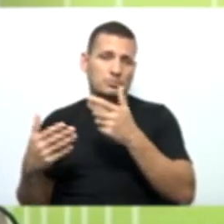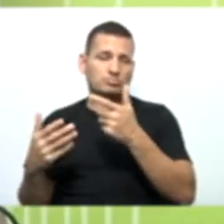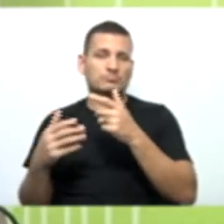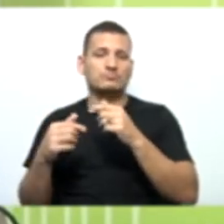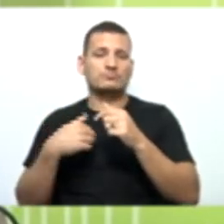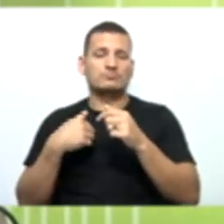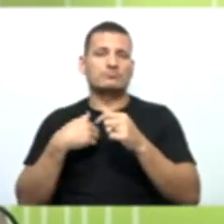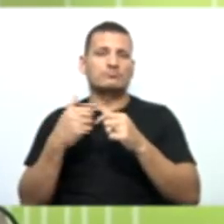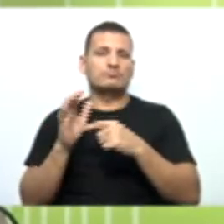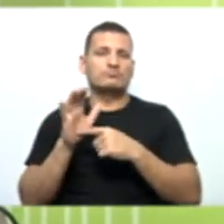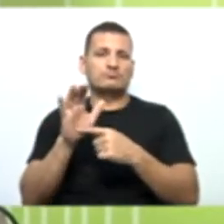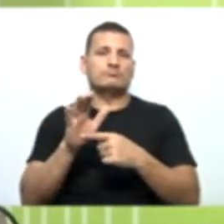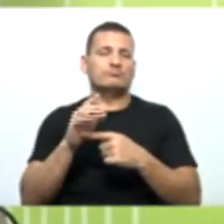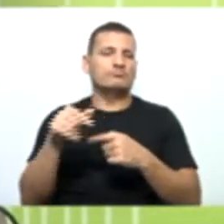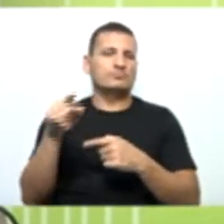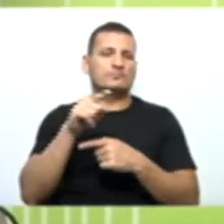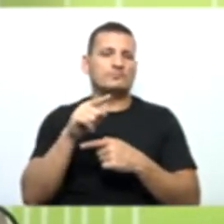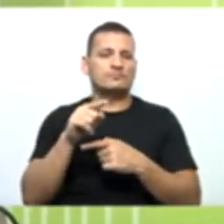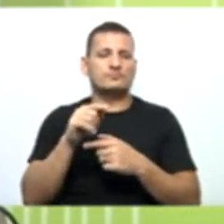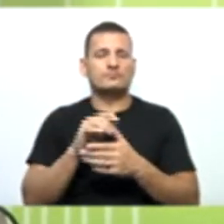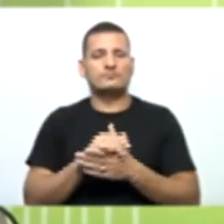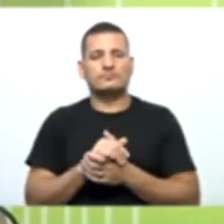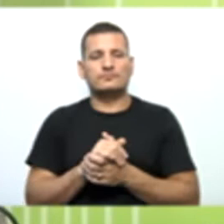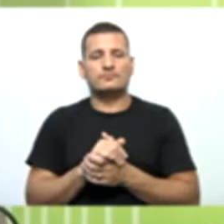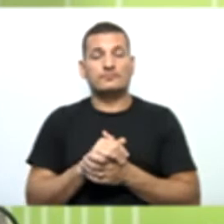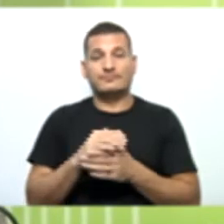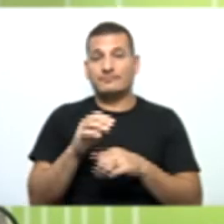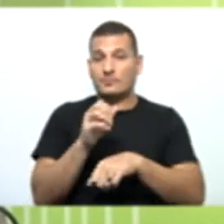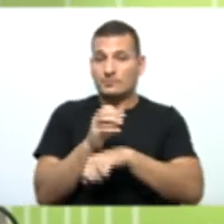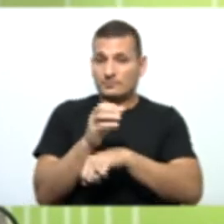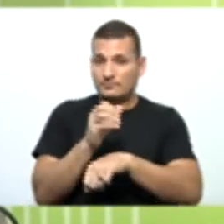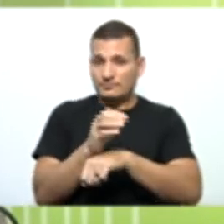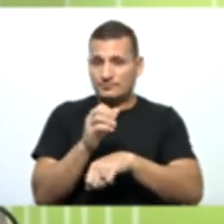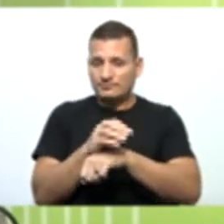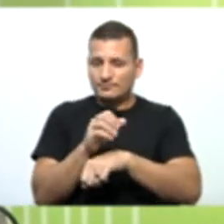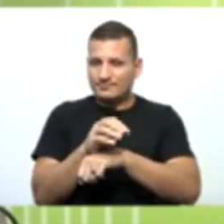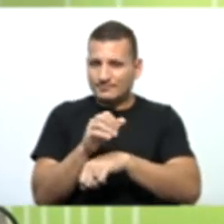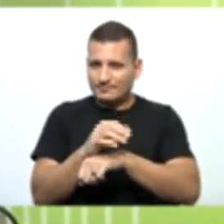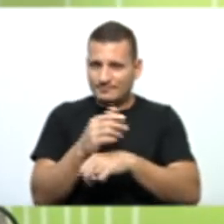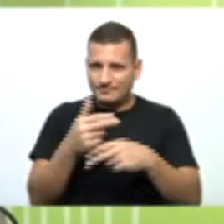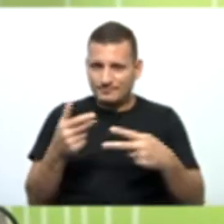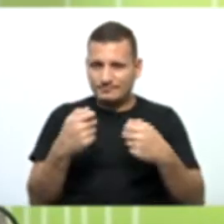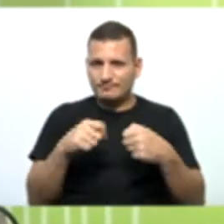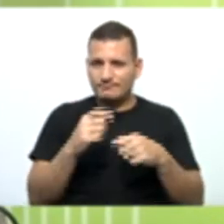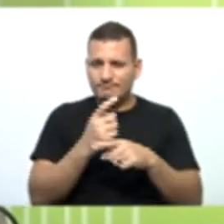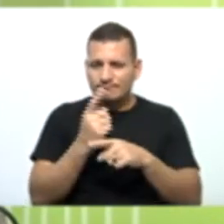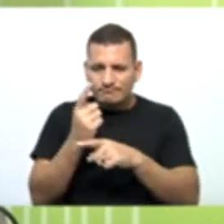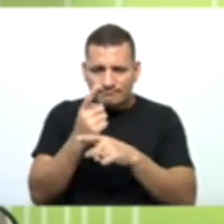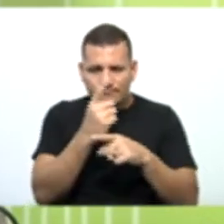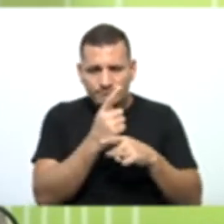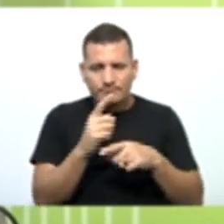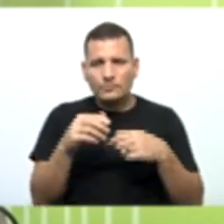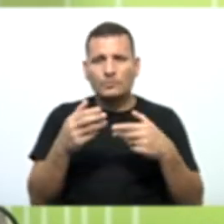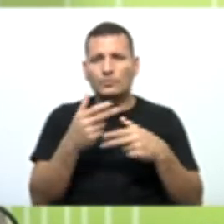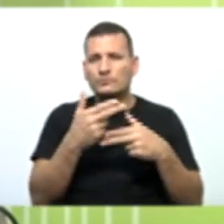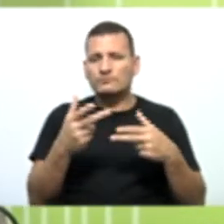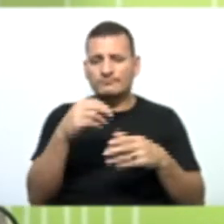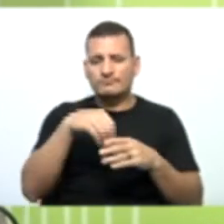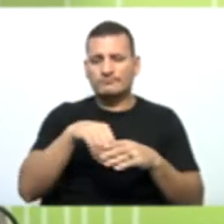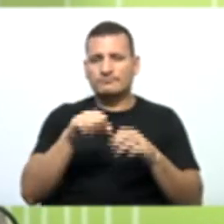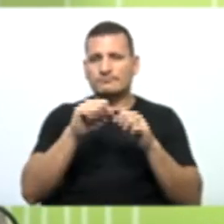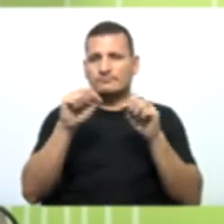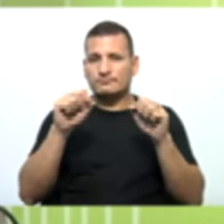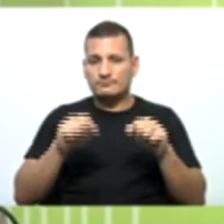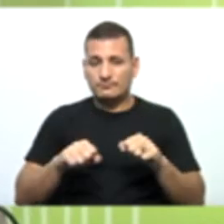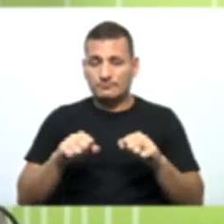para vocês que quando a gente fala em orientado a objeto, a gente precisa identificar quais são os objetos do sistema.